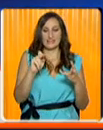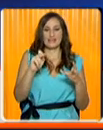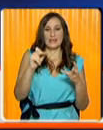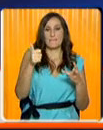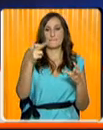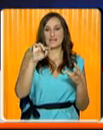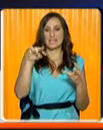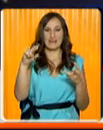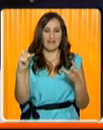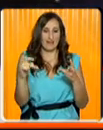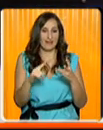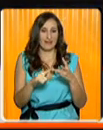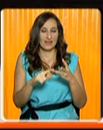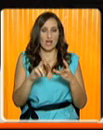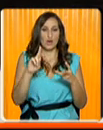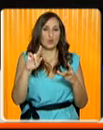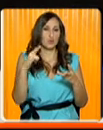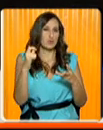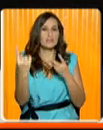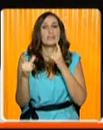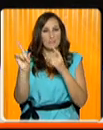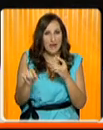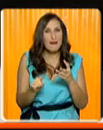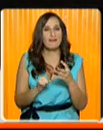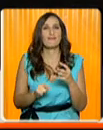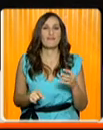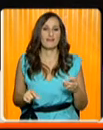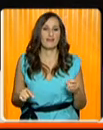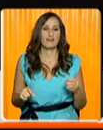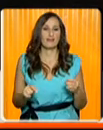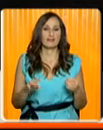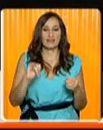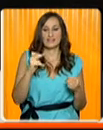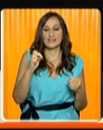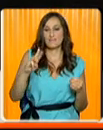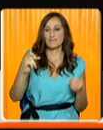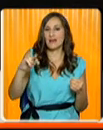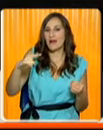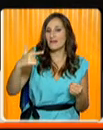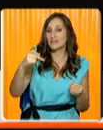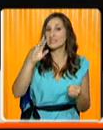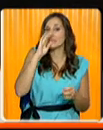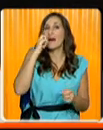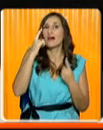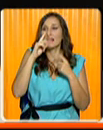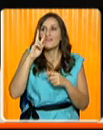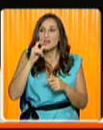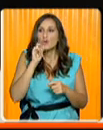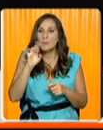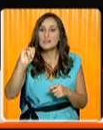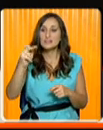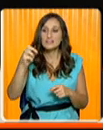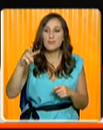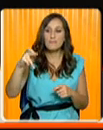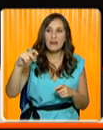Sabrina, uma Ruta ou outra, a Samantha. Ui, se alguém descobria uma Samantha, a porcaria